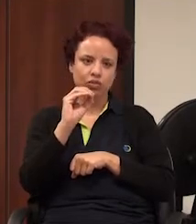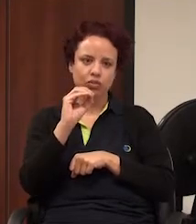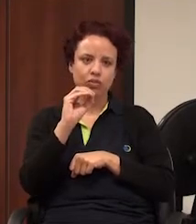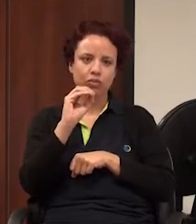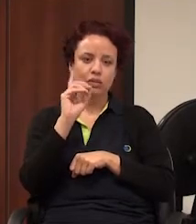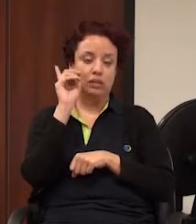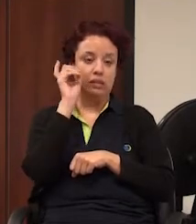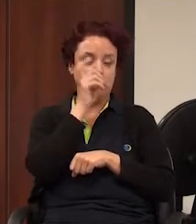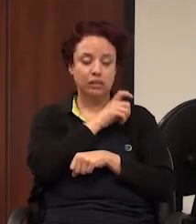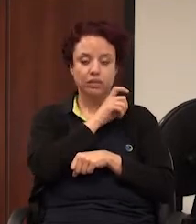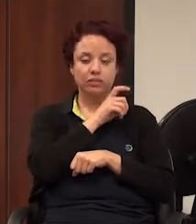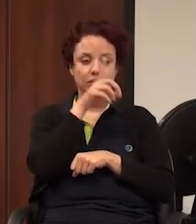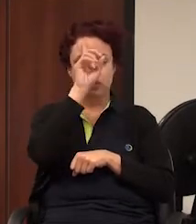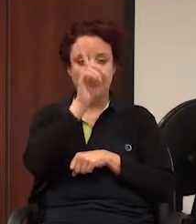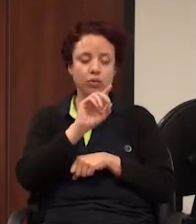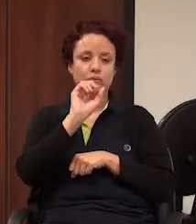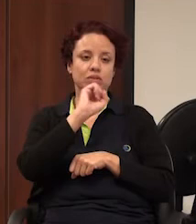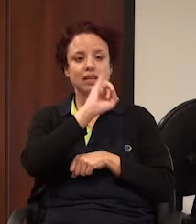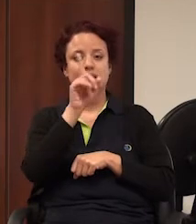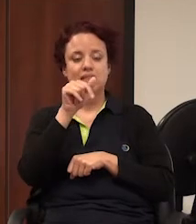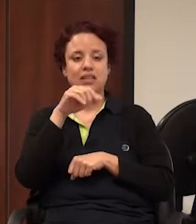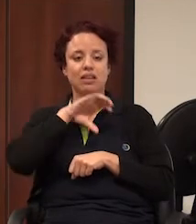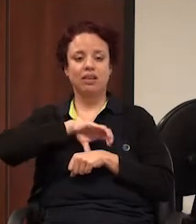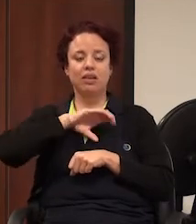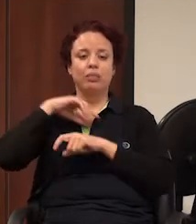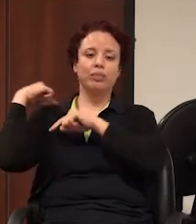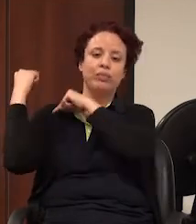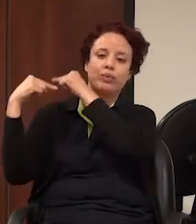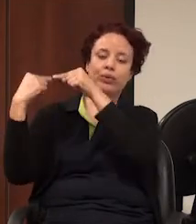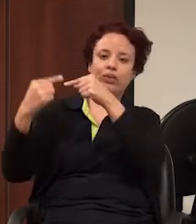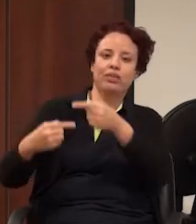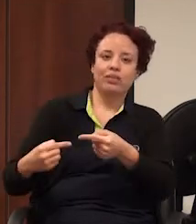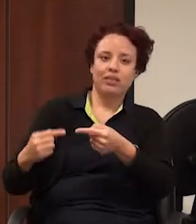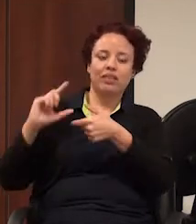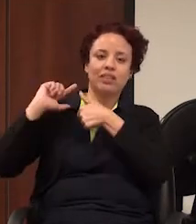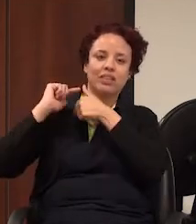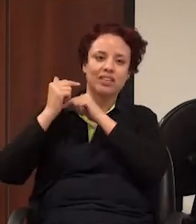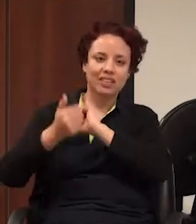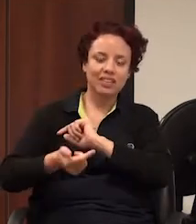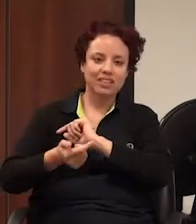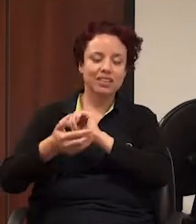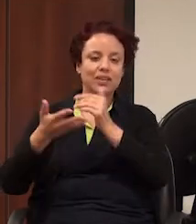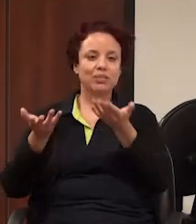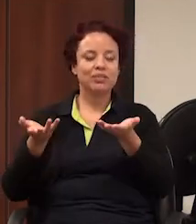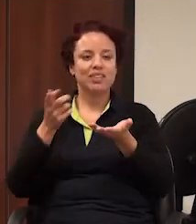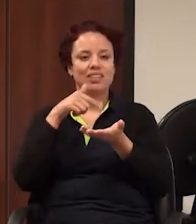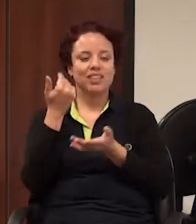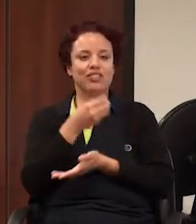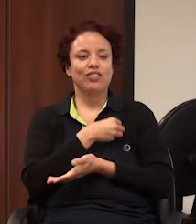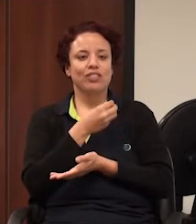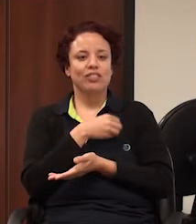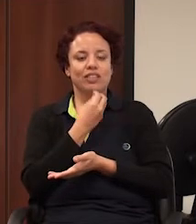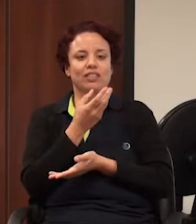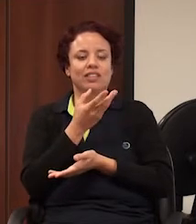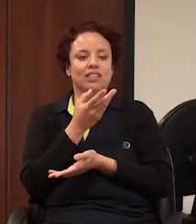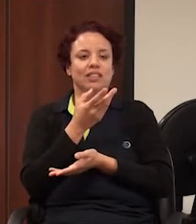meus patrícios portugueses, né, mas a gente vive muito aquela coisa, né, os vários